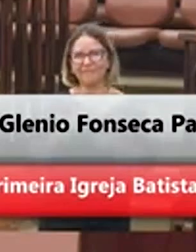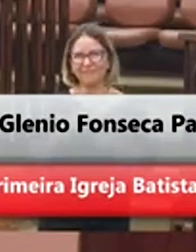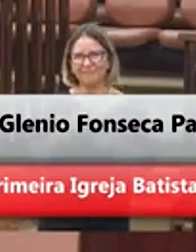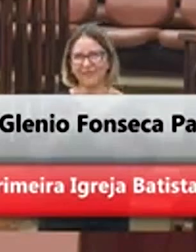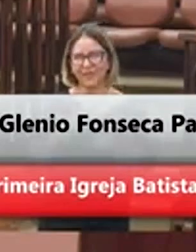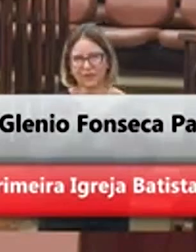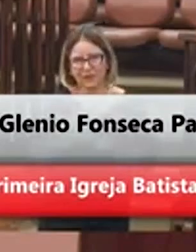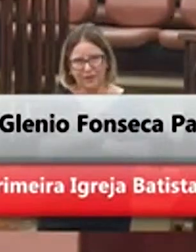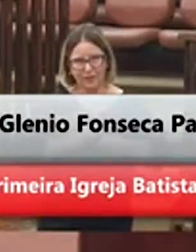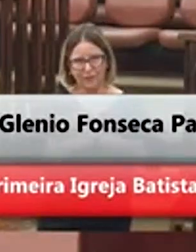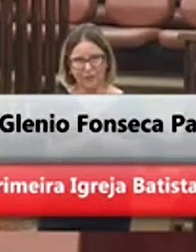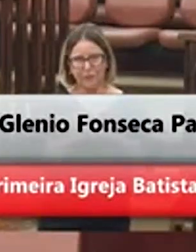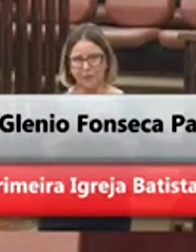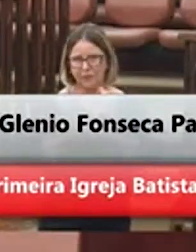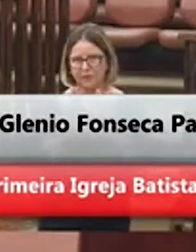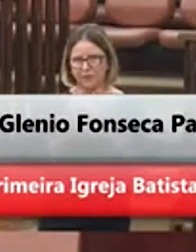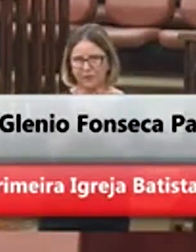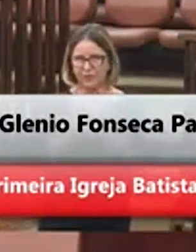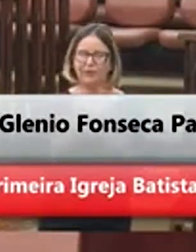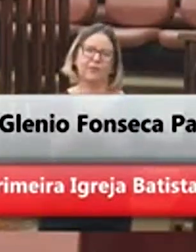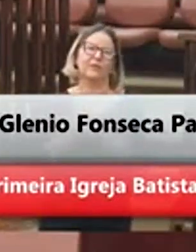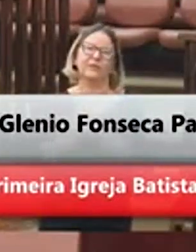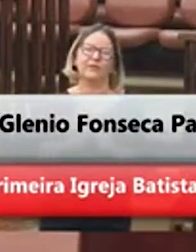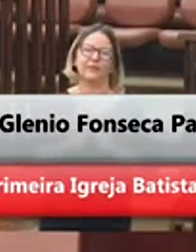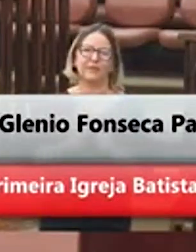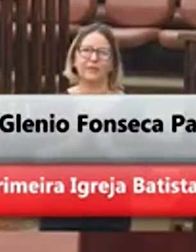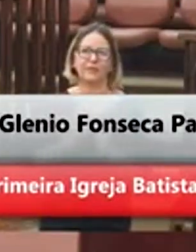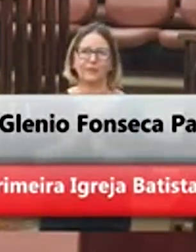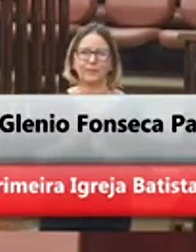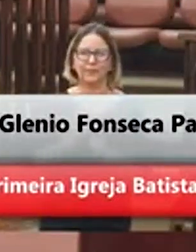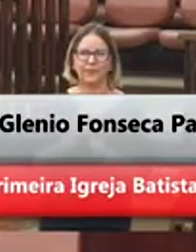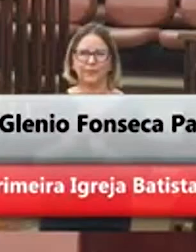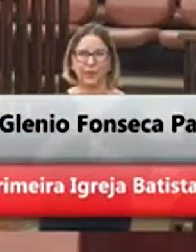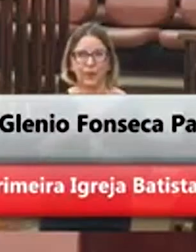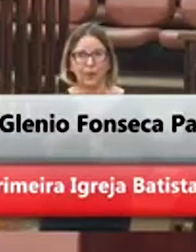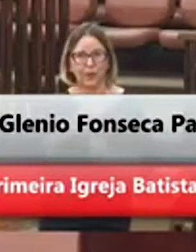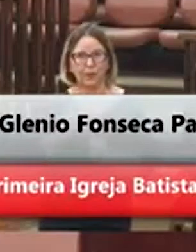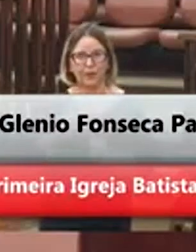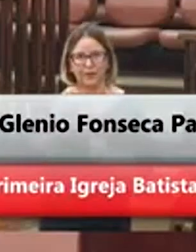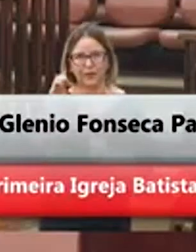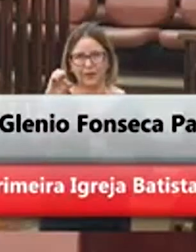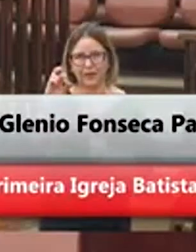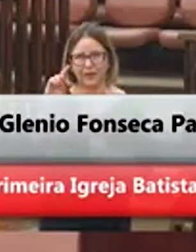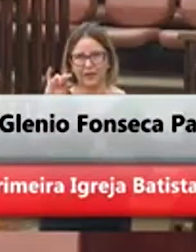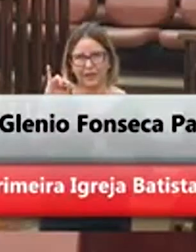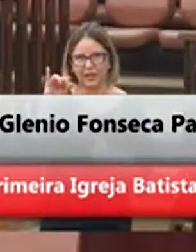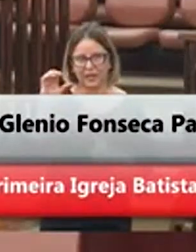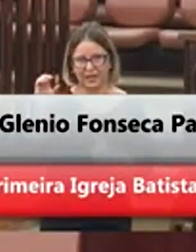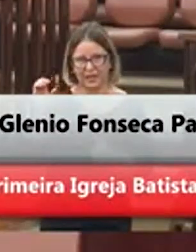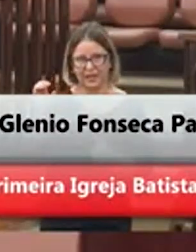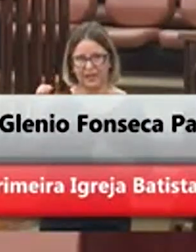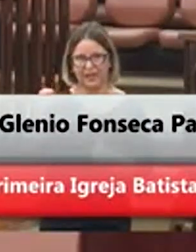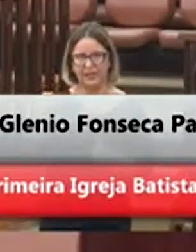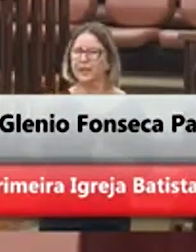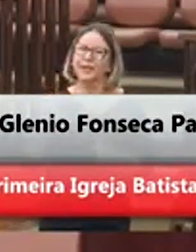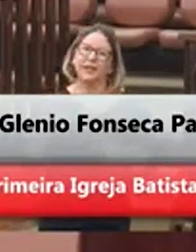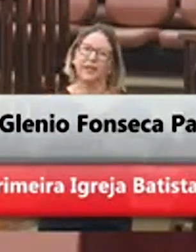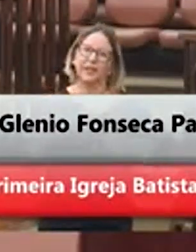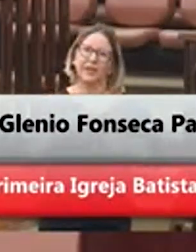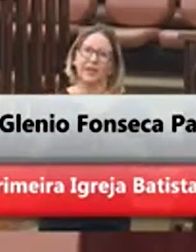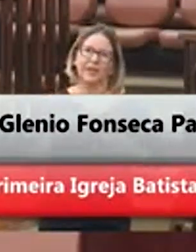telefonar. Pastor Eric e a Patrícia, eles fizeram uma visita lá em casa